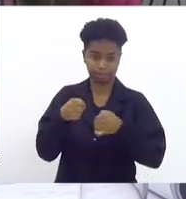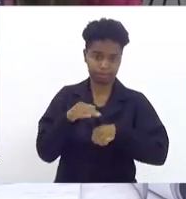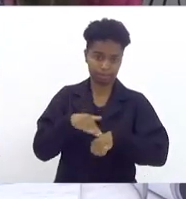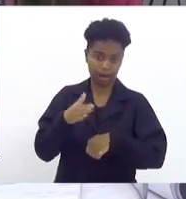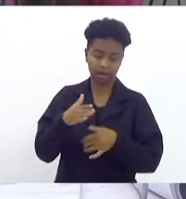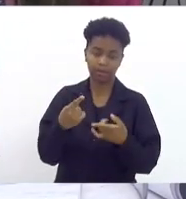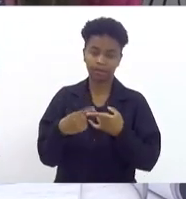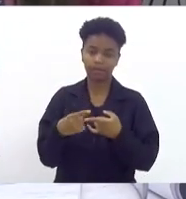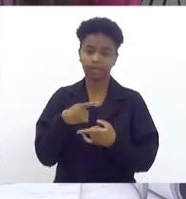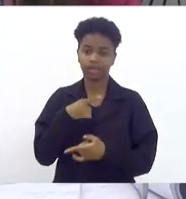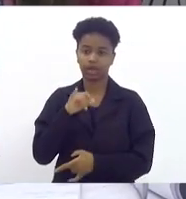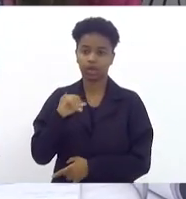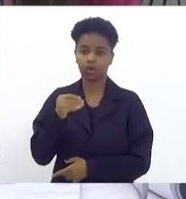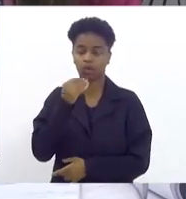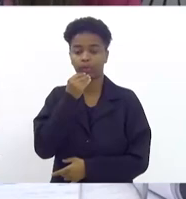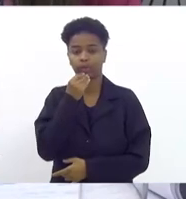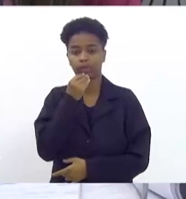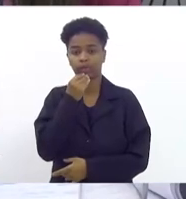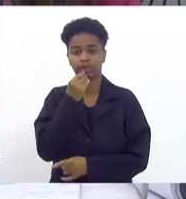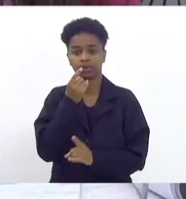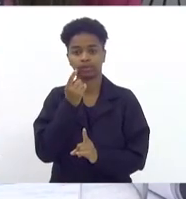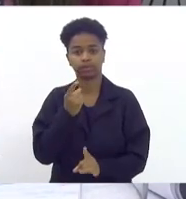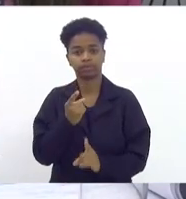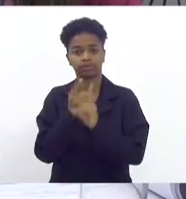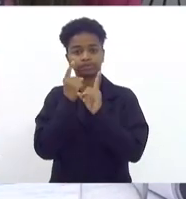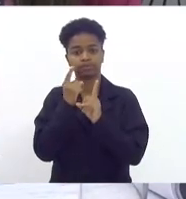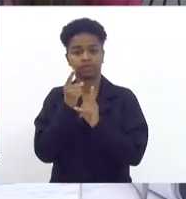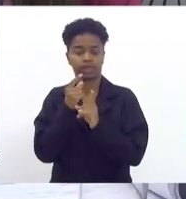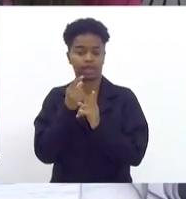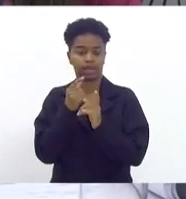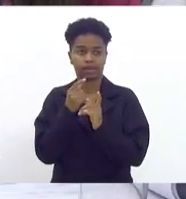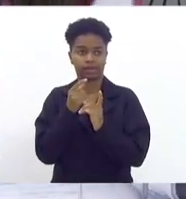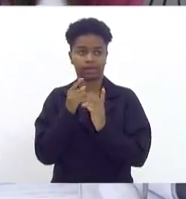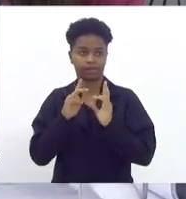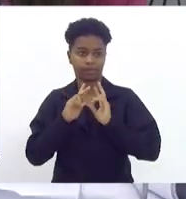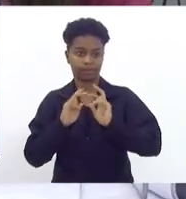oportunidade de identificação da sua vida,